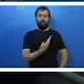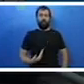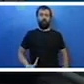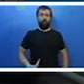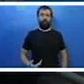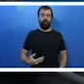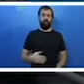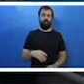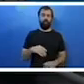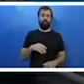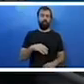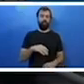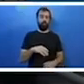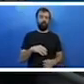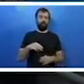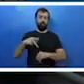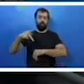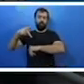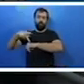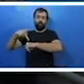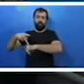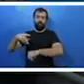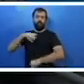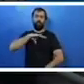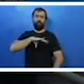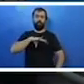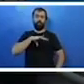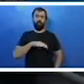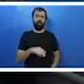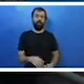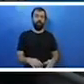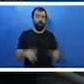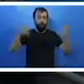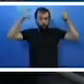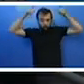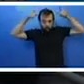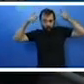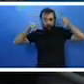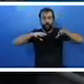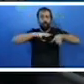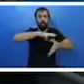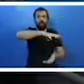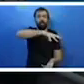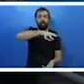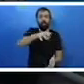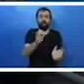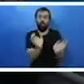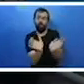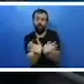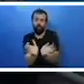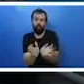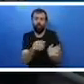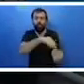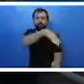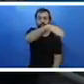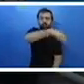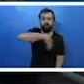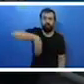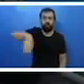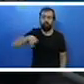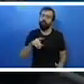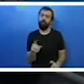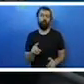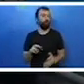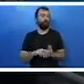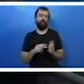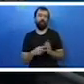de Portugal, o rei e seus aliados ali, seus ajudantes, né? Então, coroa não é aquela